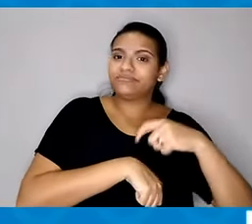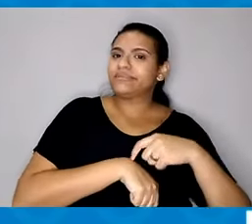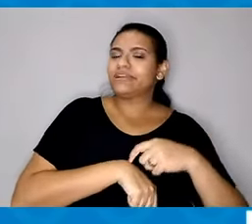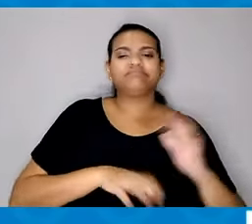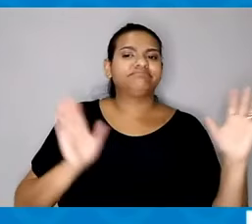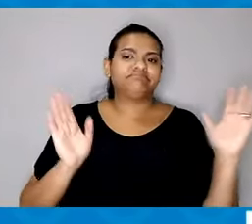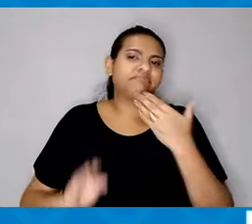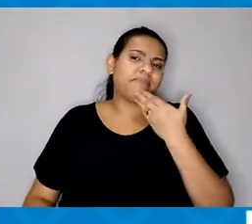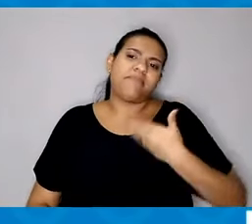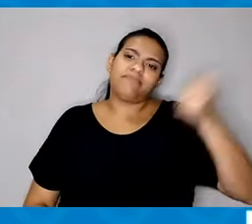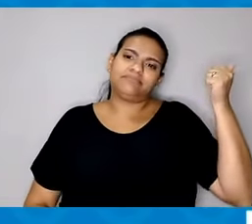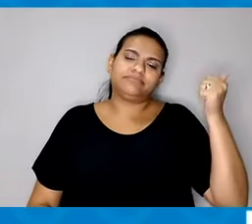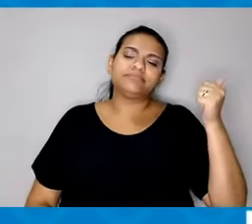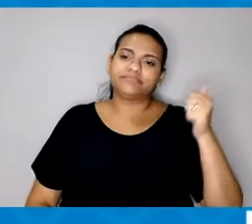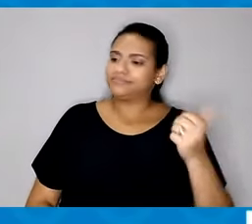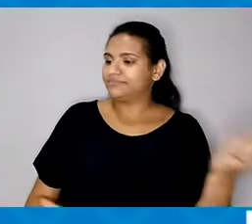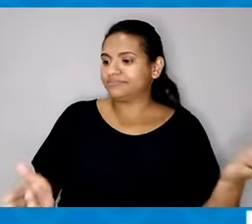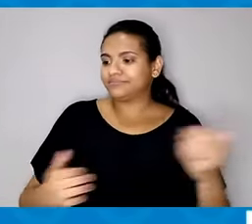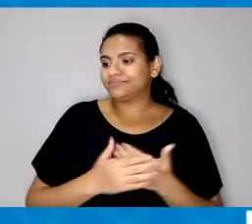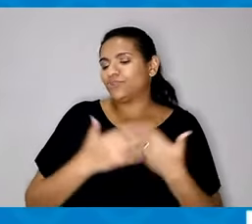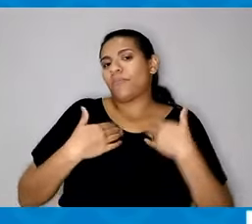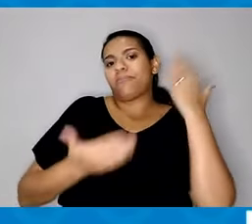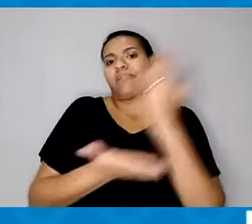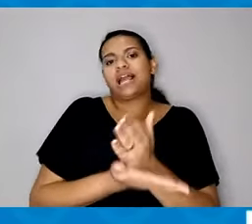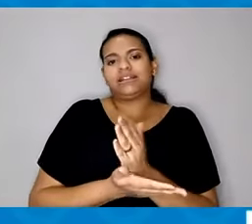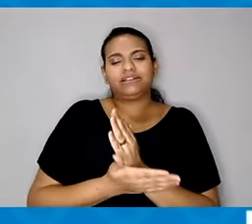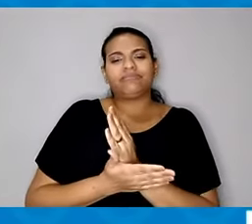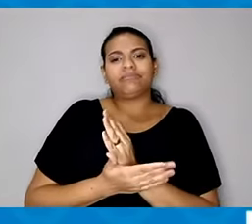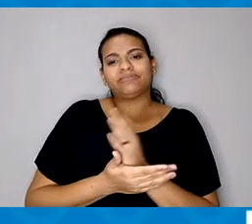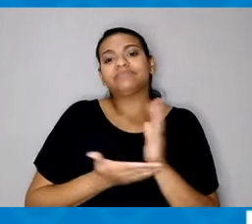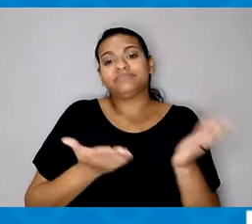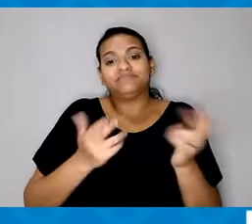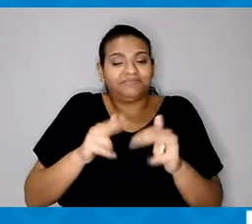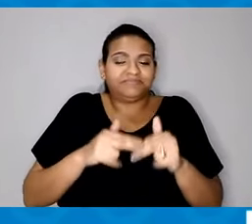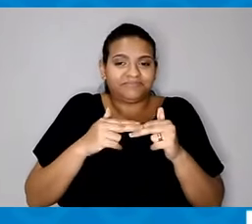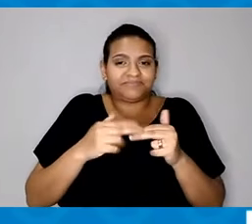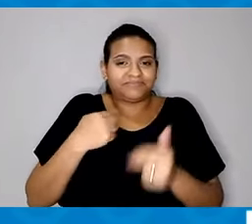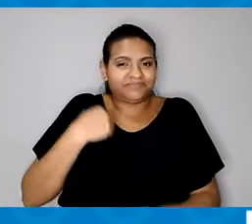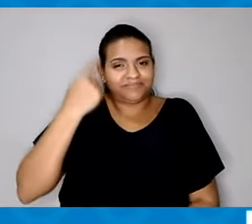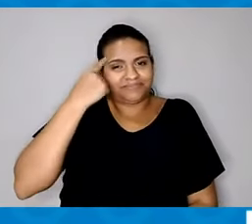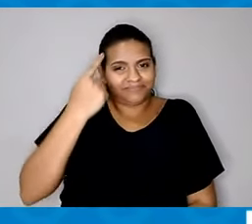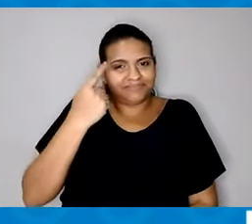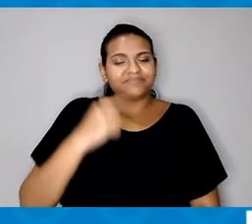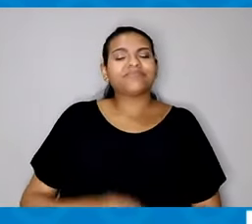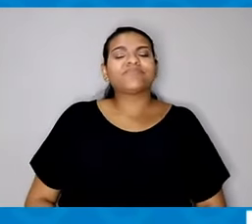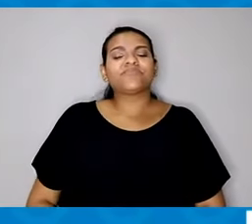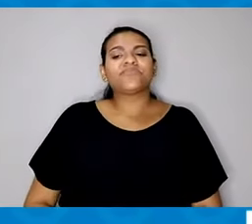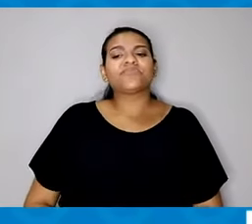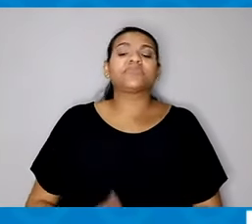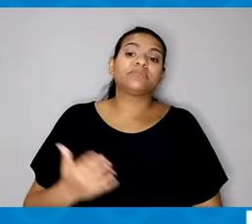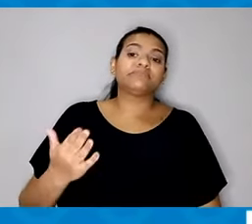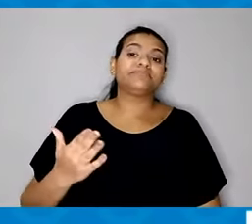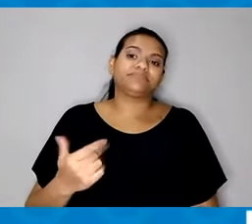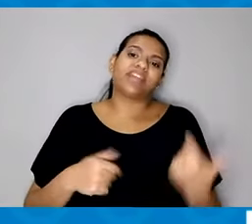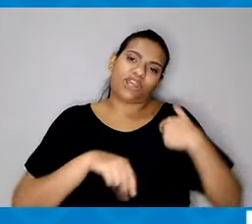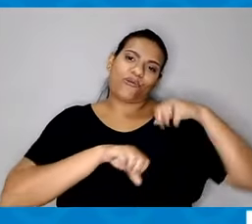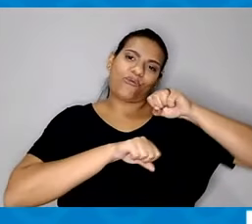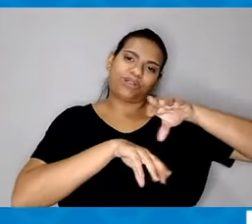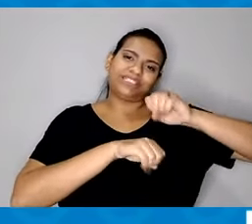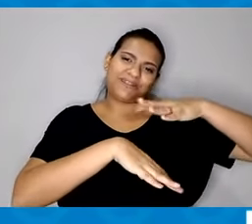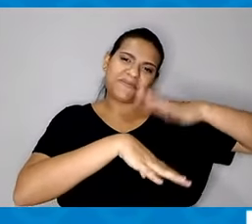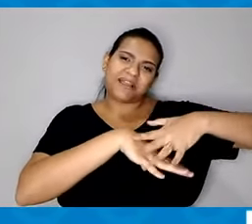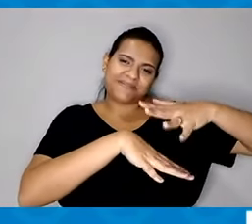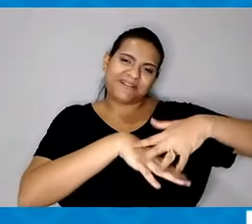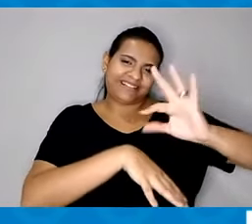em educação matemática, sabe? Então eu estou me comprometendo aqui com um negócio bastante grave. Até porque, né, a BNCC, que você